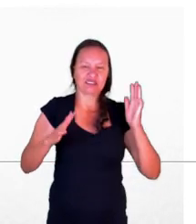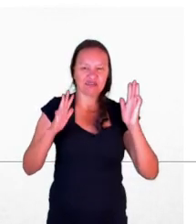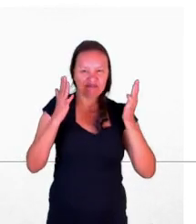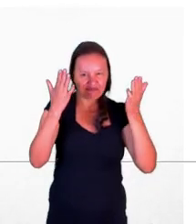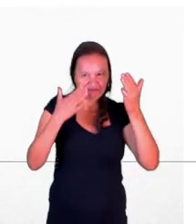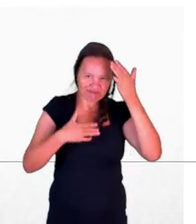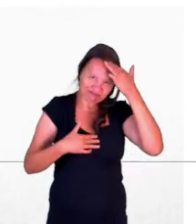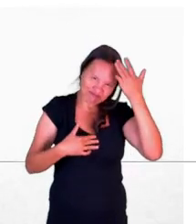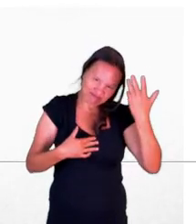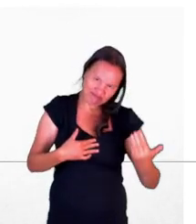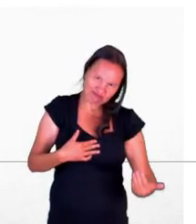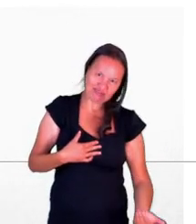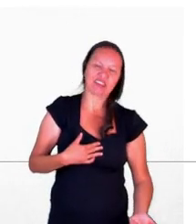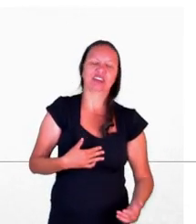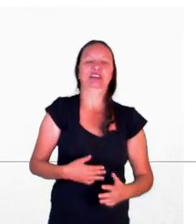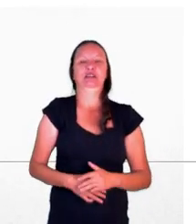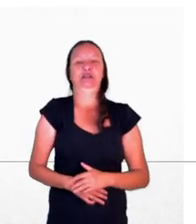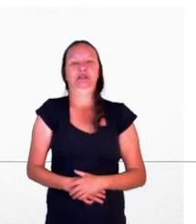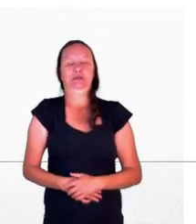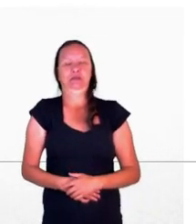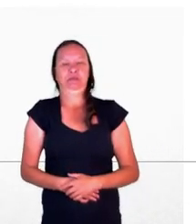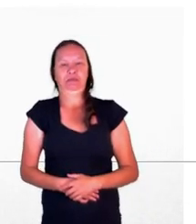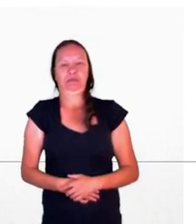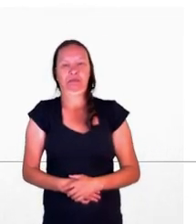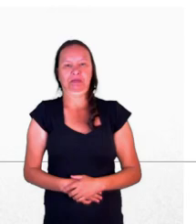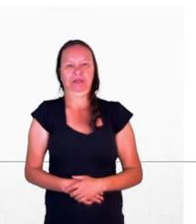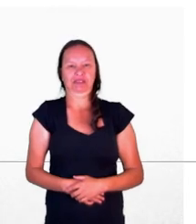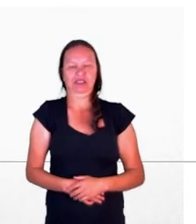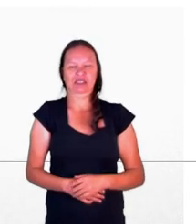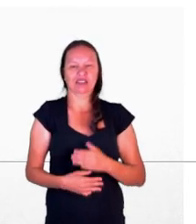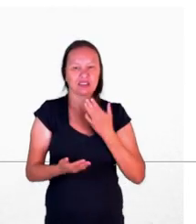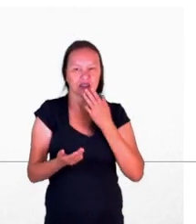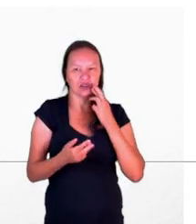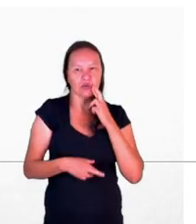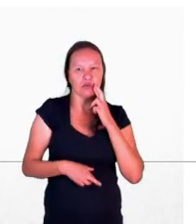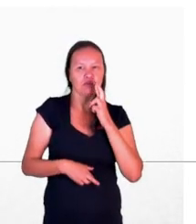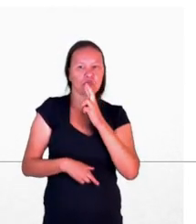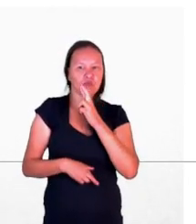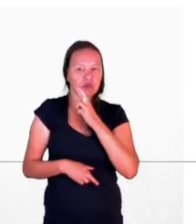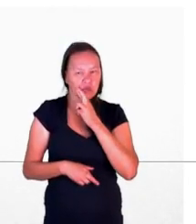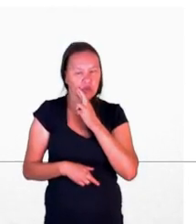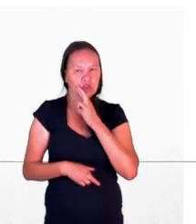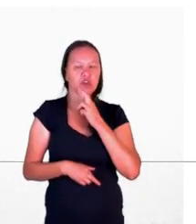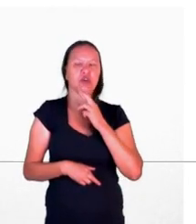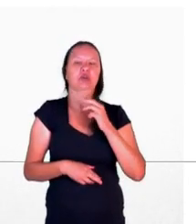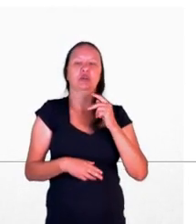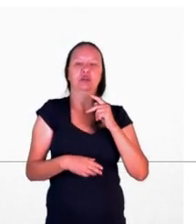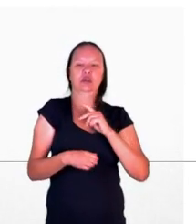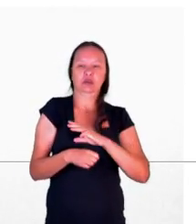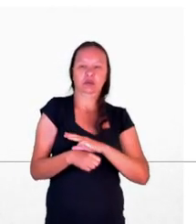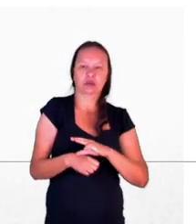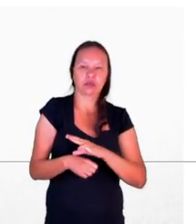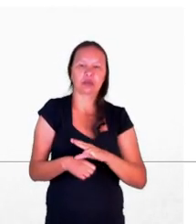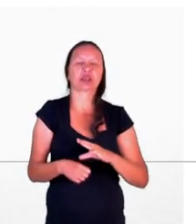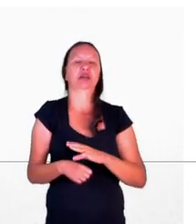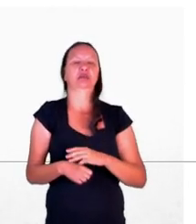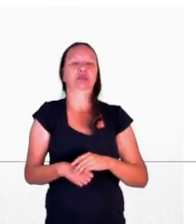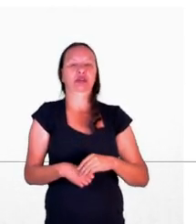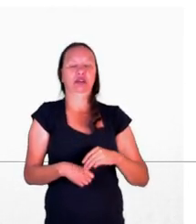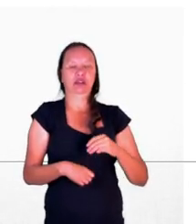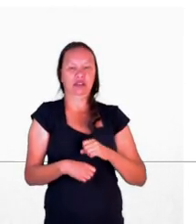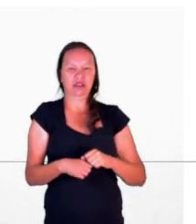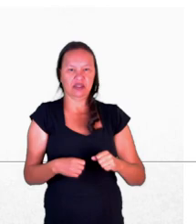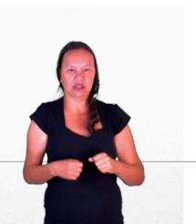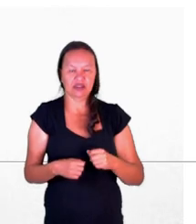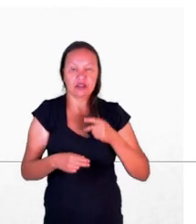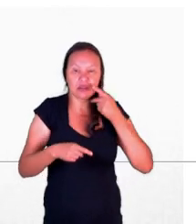Paulo né ã nos jantares no restaurante Copacabana e em Porto Alegre Dom Mauro na